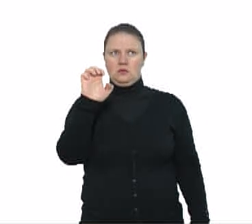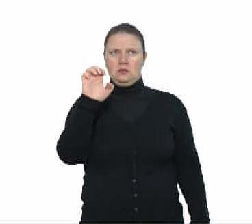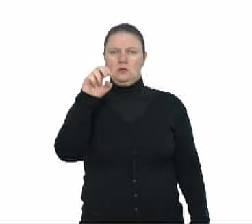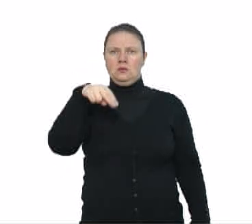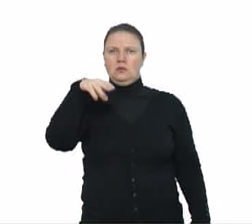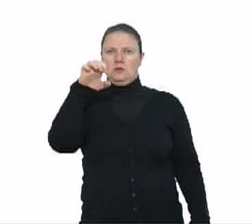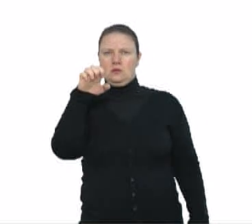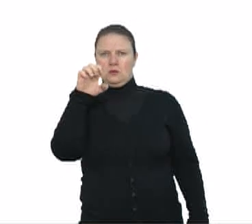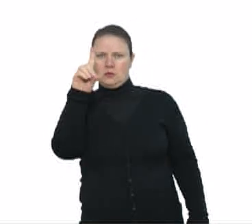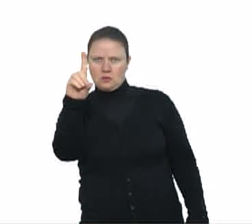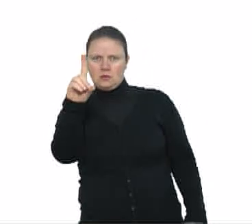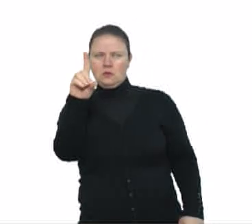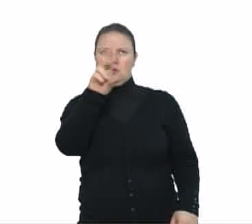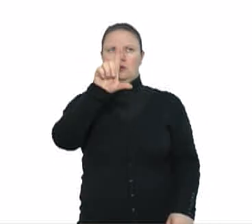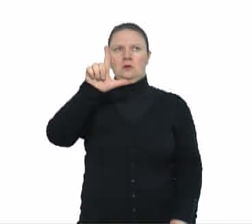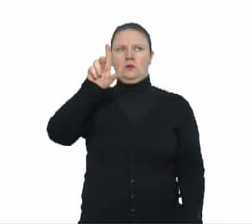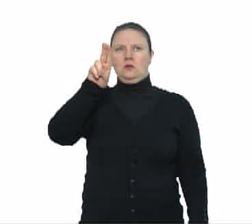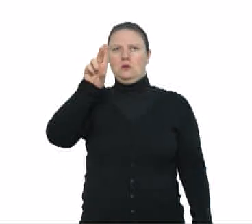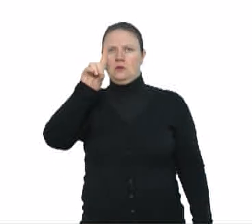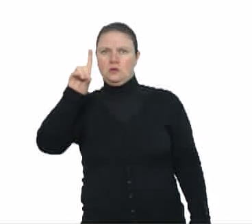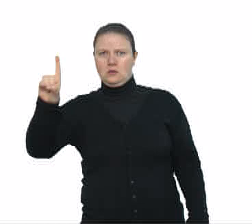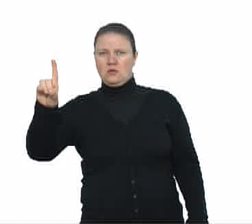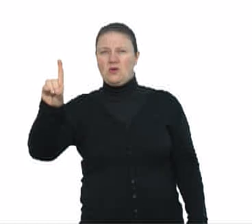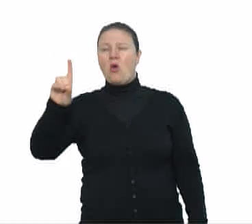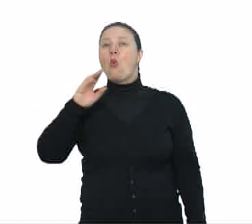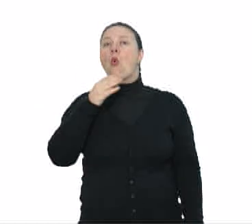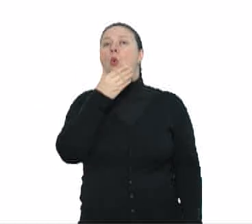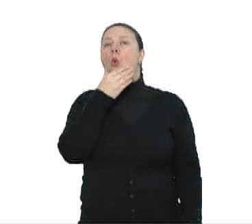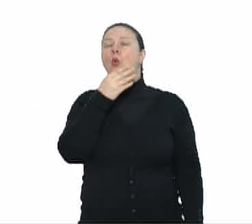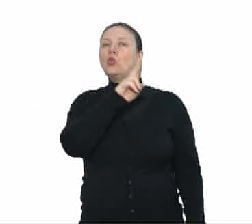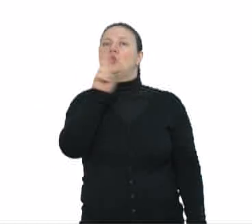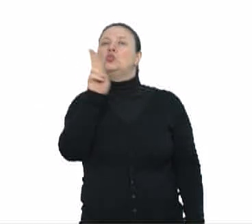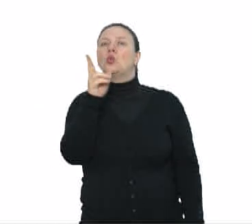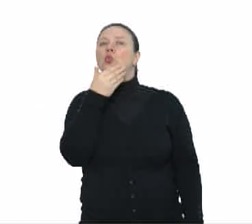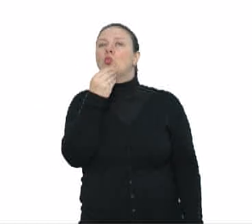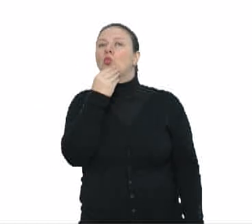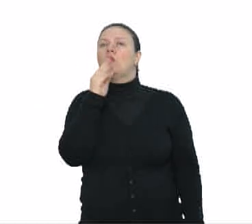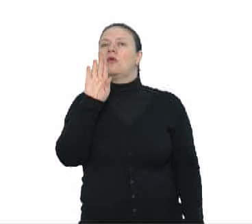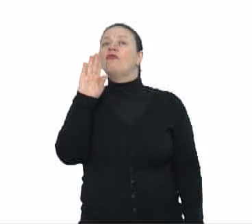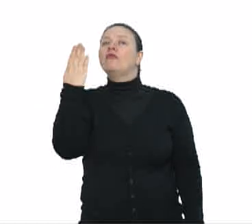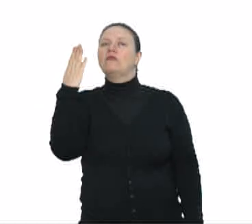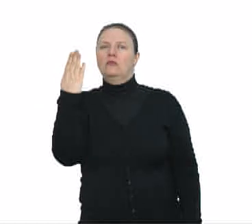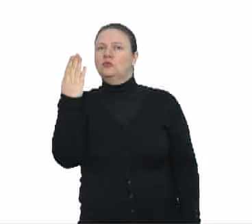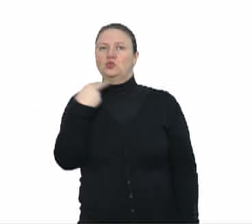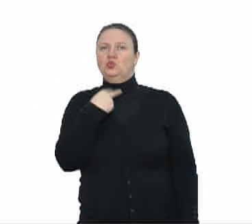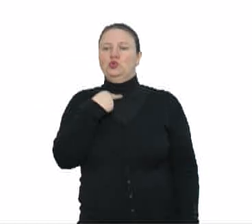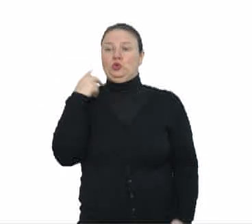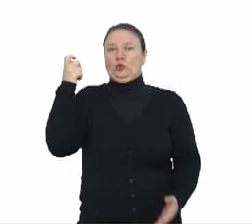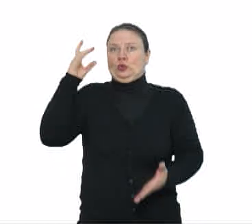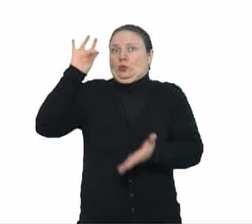dele, provavelmente era um nome falso. Por causa do nome Ludd, que veio o nome ludita. Então, o